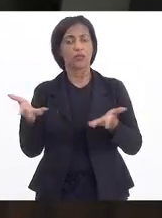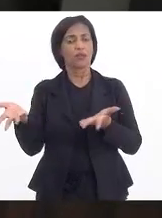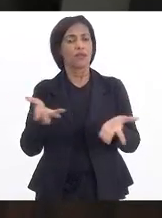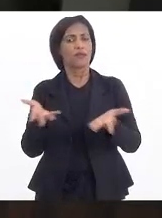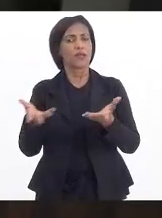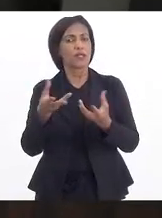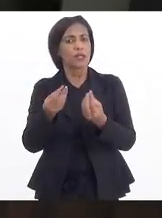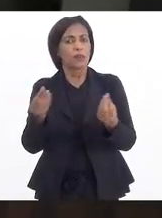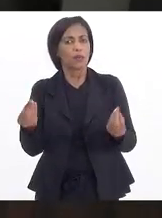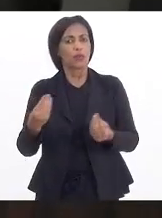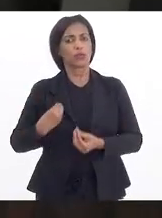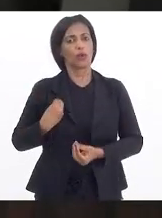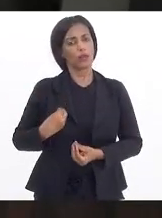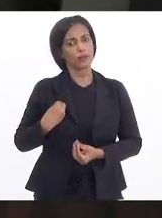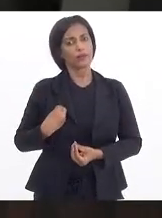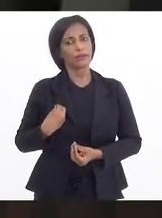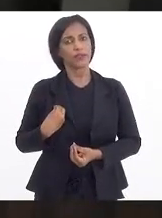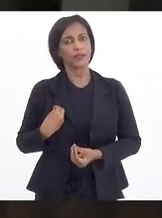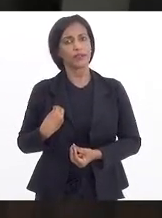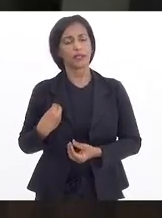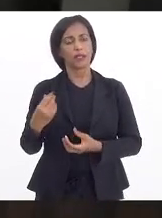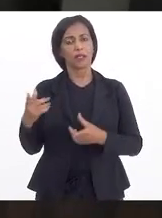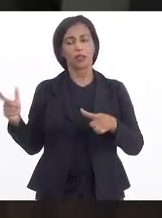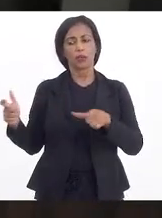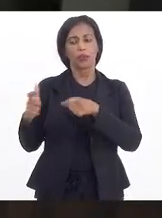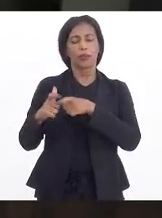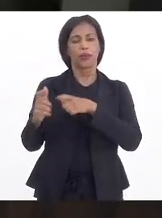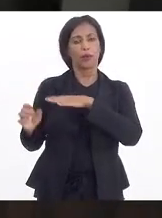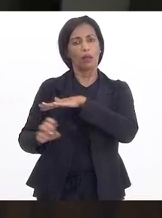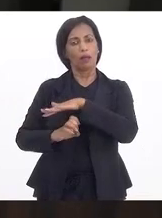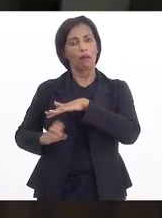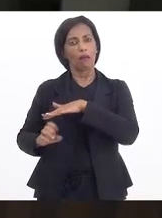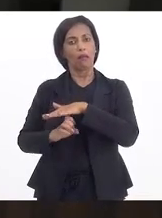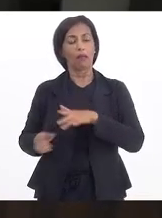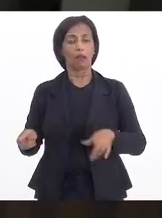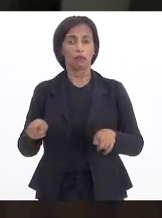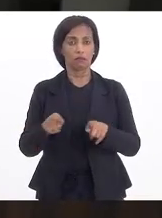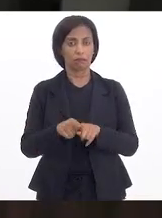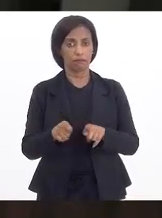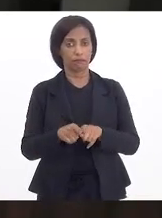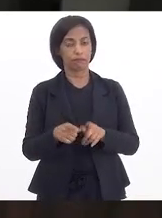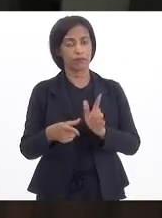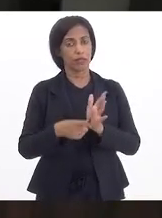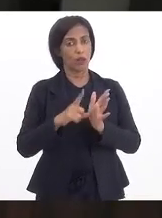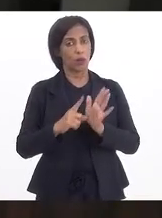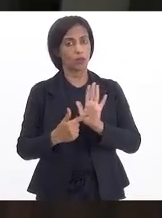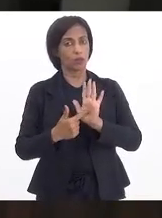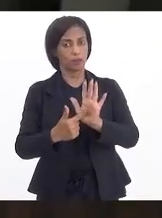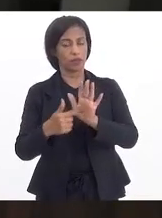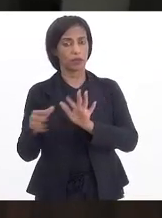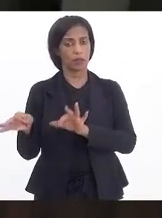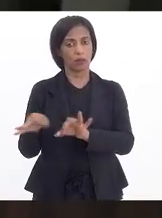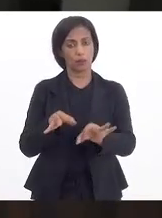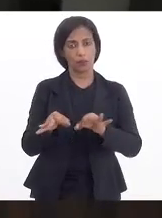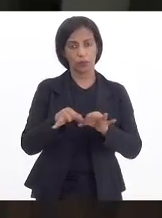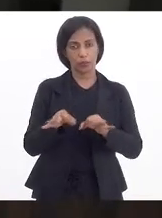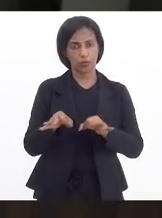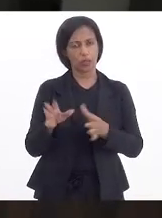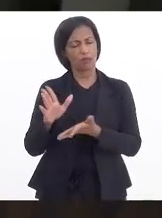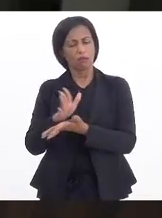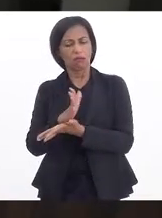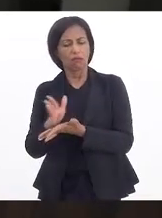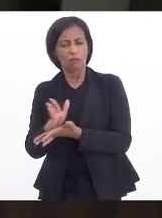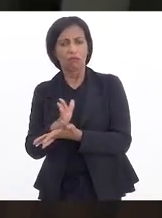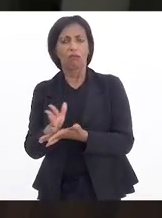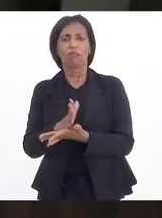facilita muito a vida é do pequeno empresário Inclusive eu antes de apresentar o projeto em